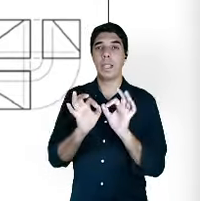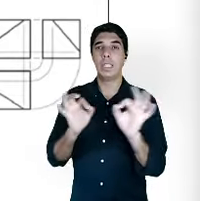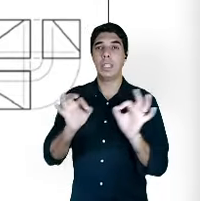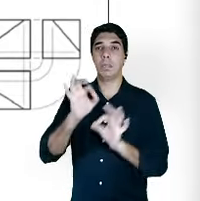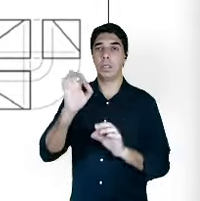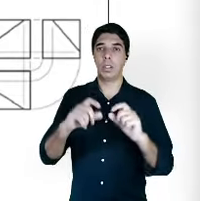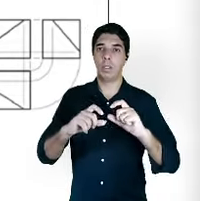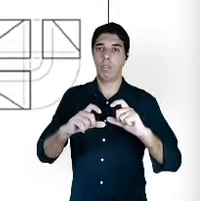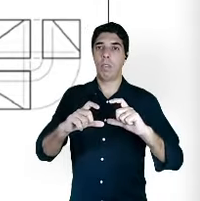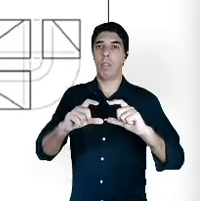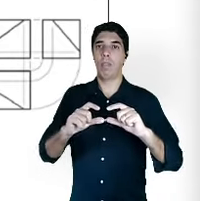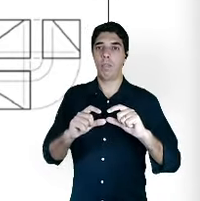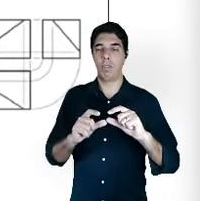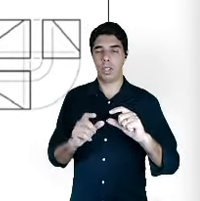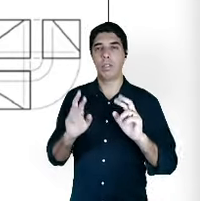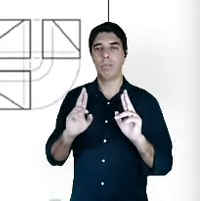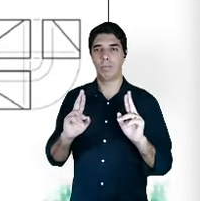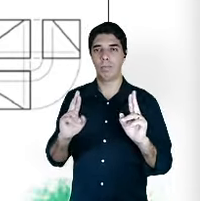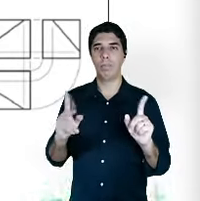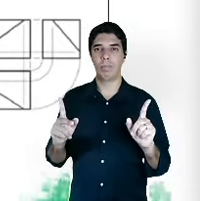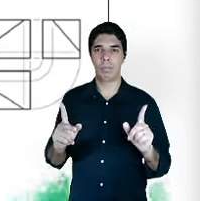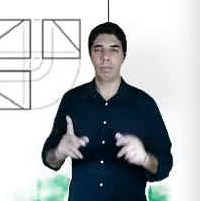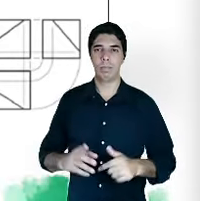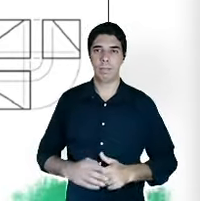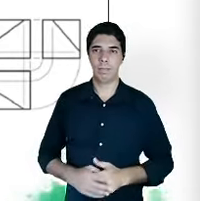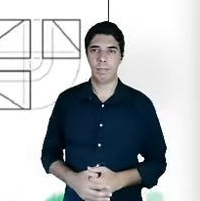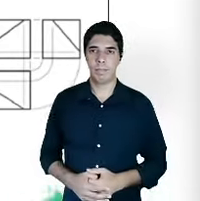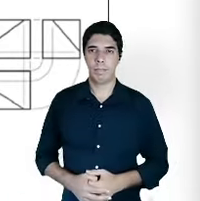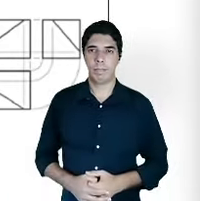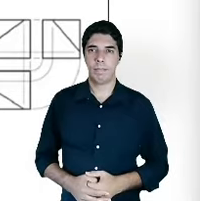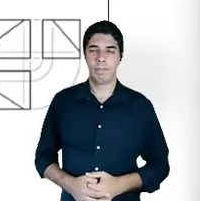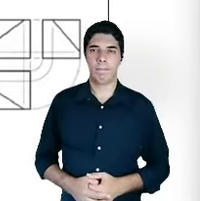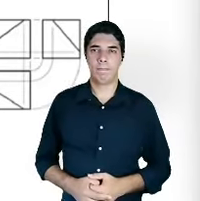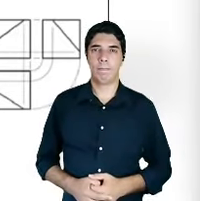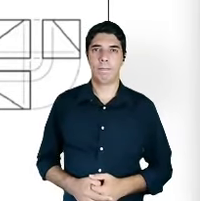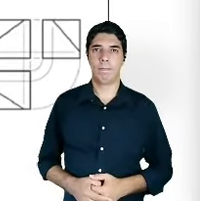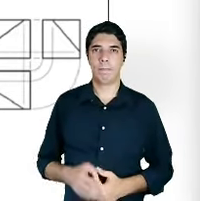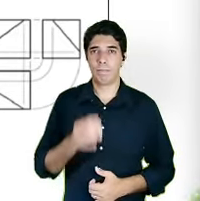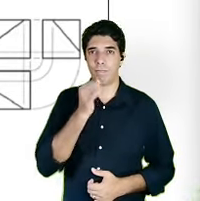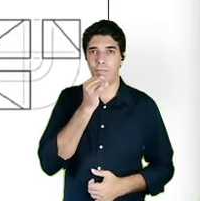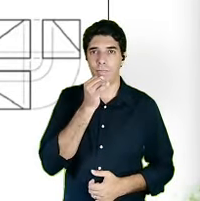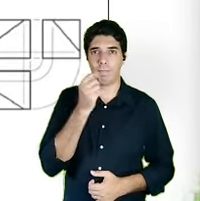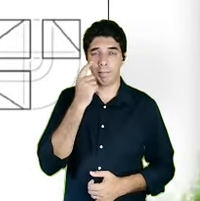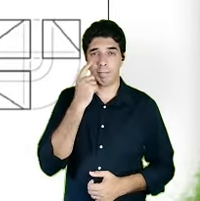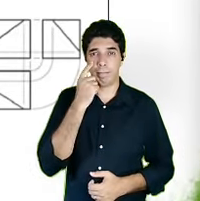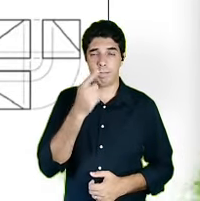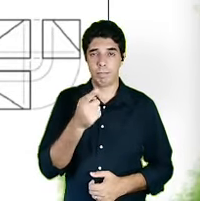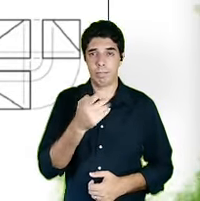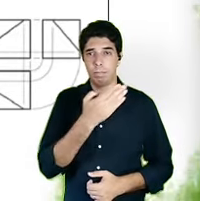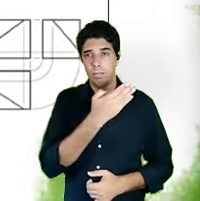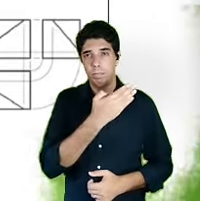sua dimensão em uma das direções da projeção. Tá? Por exemplo, nesse caso aqui,